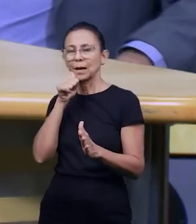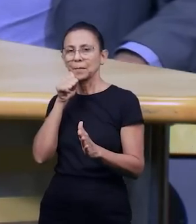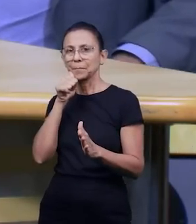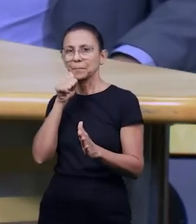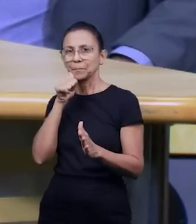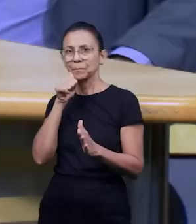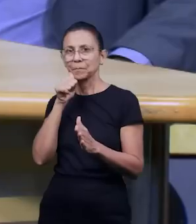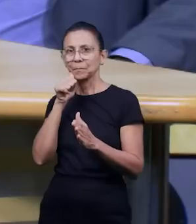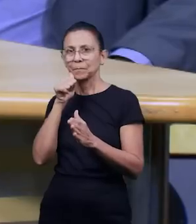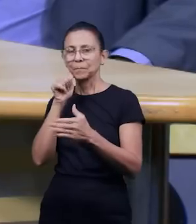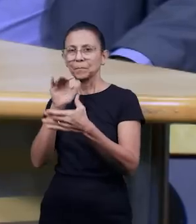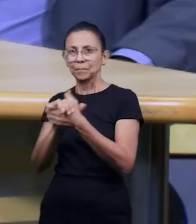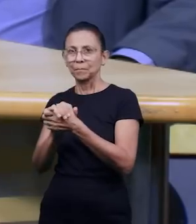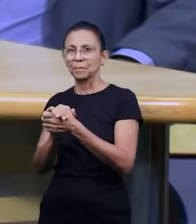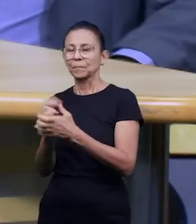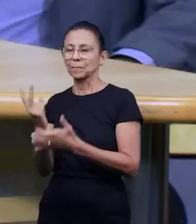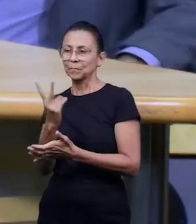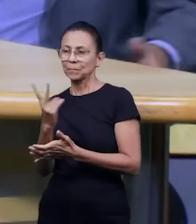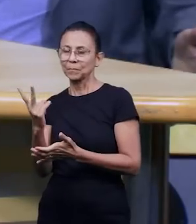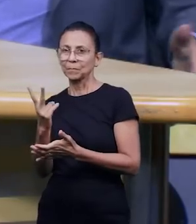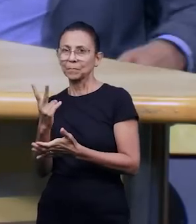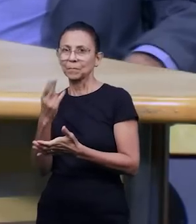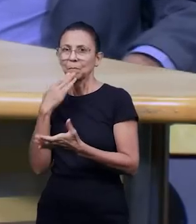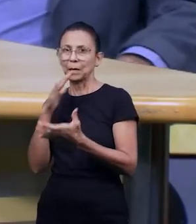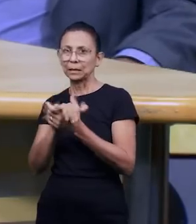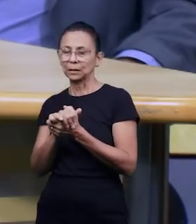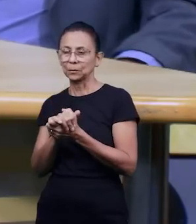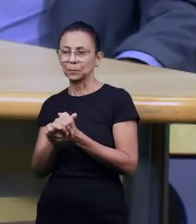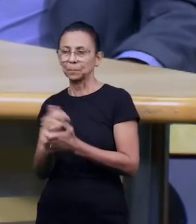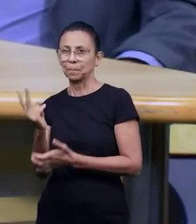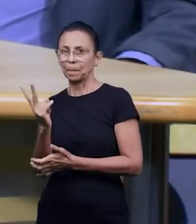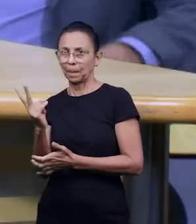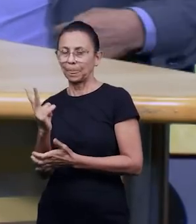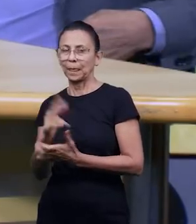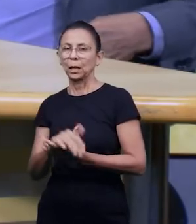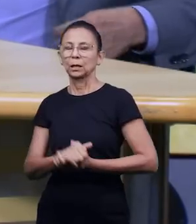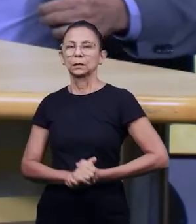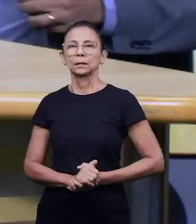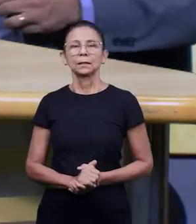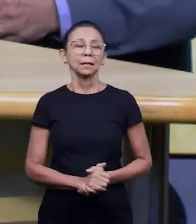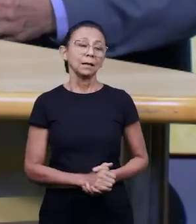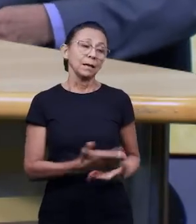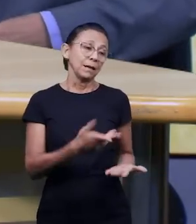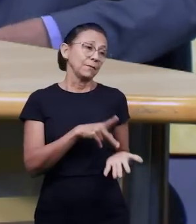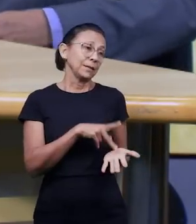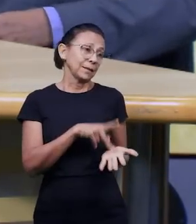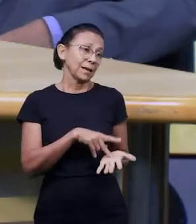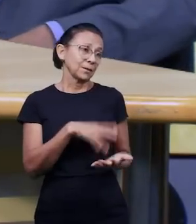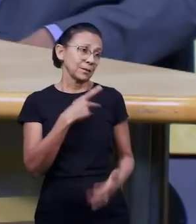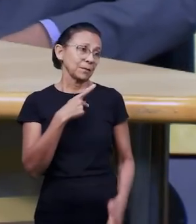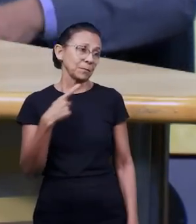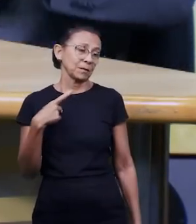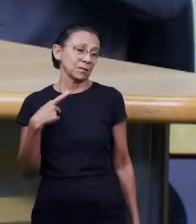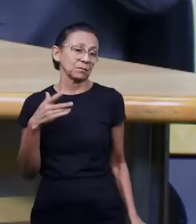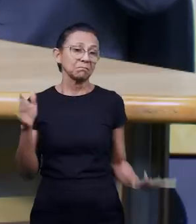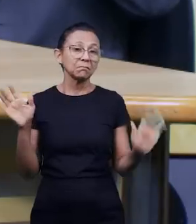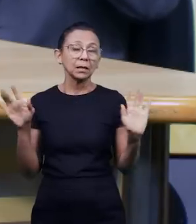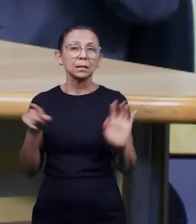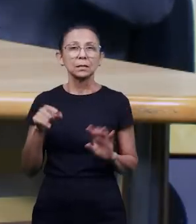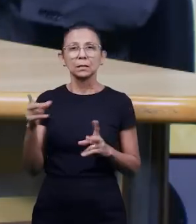também, errado e tal. Negócio desonesto. Não tá certo, rapaz.